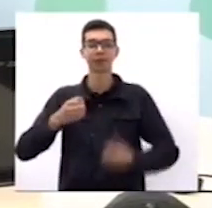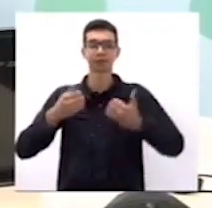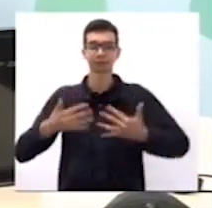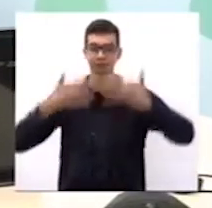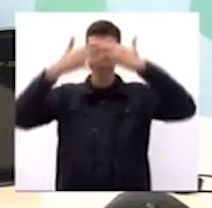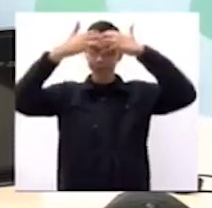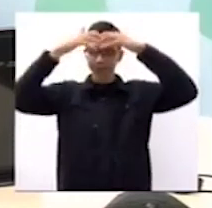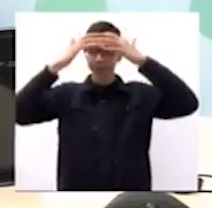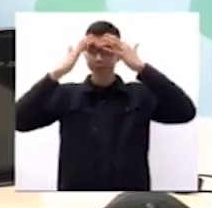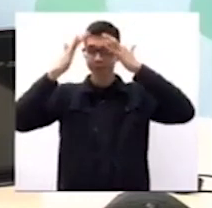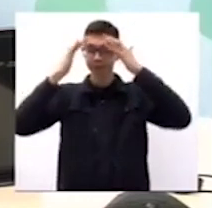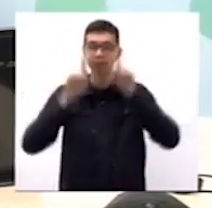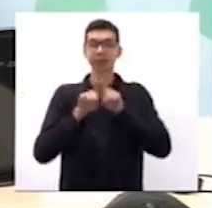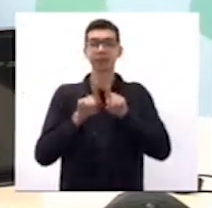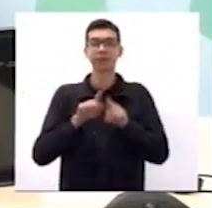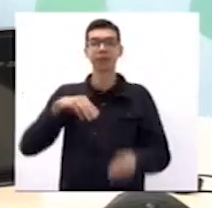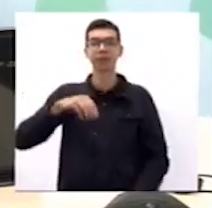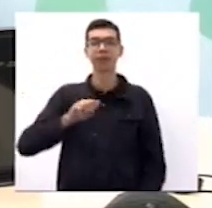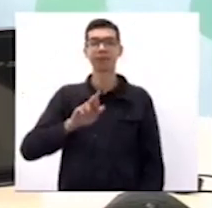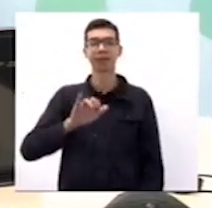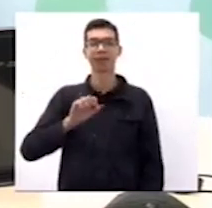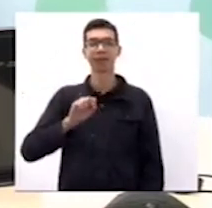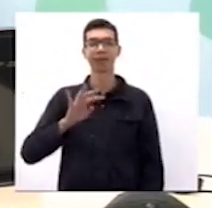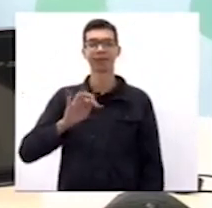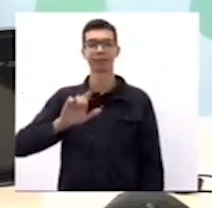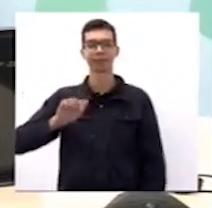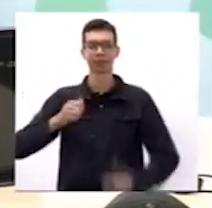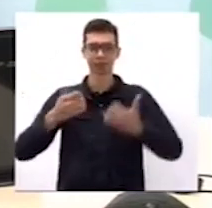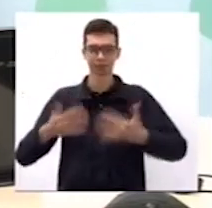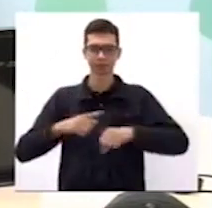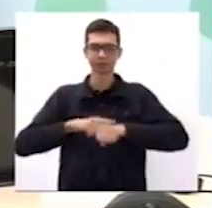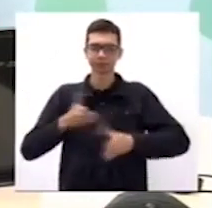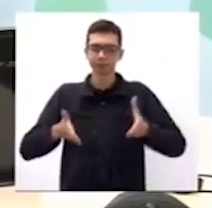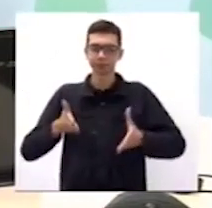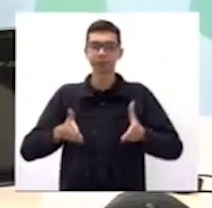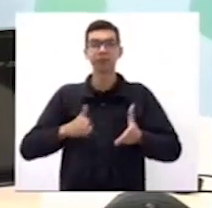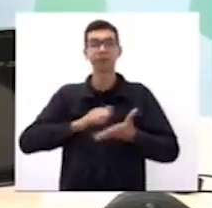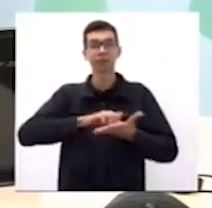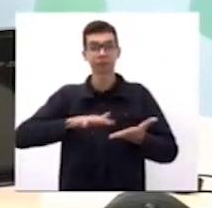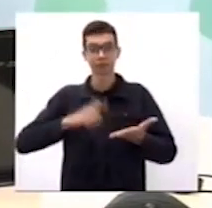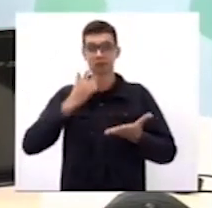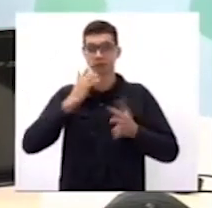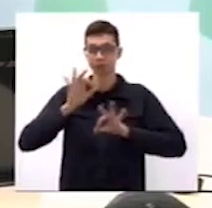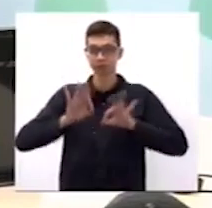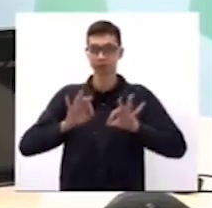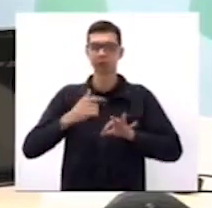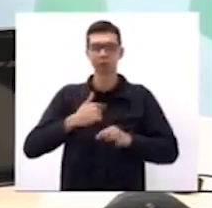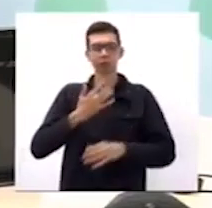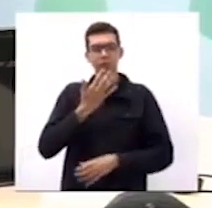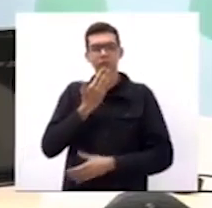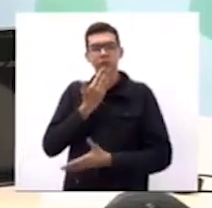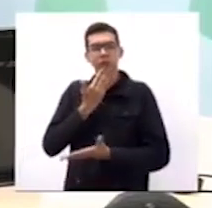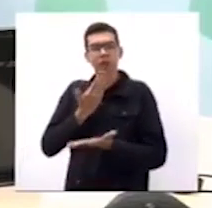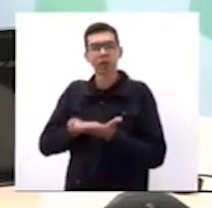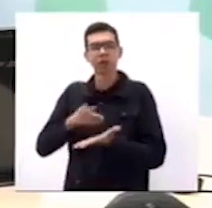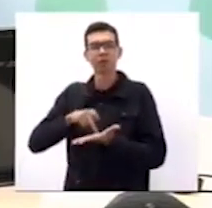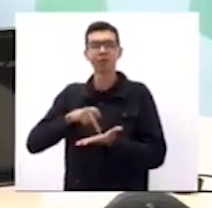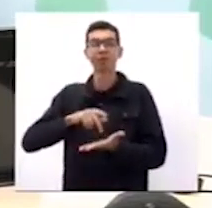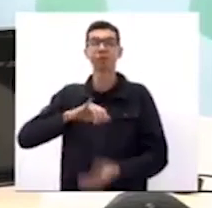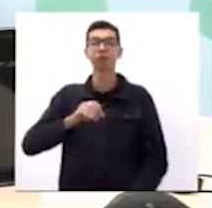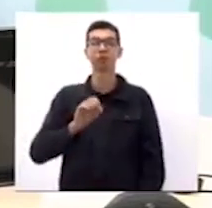Estela, planejar o tempo das atividades. Essa questão do tempo é o que mais me chama a atenção. Josué fala do